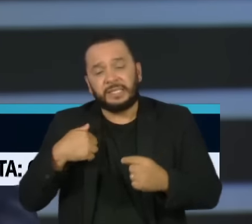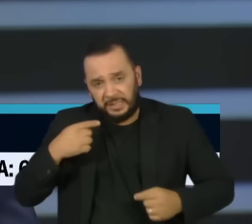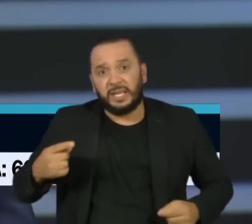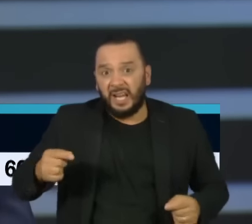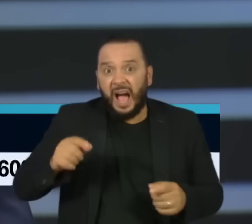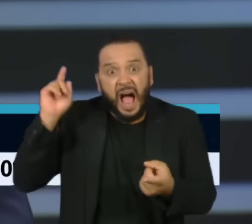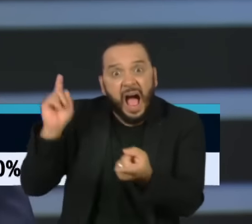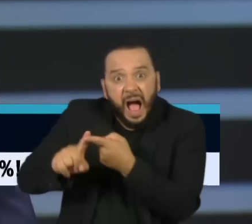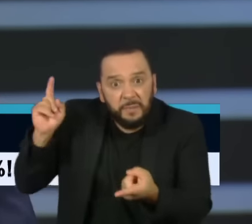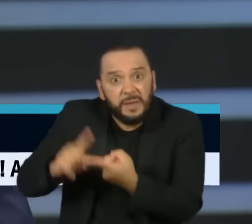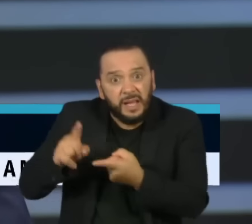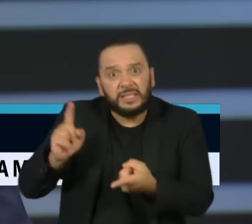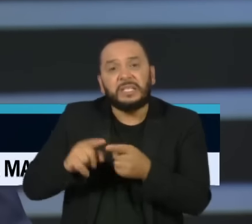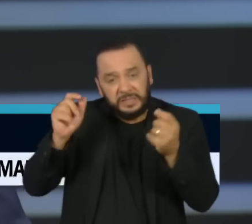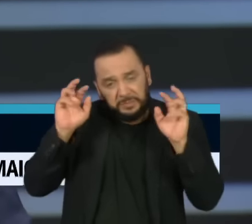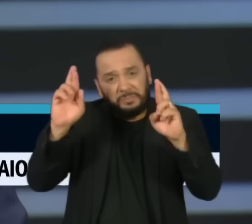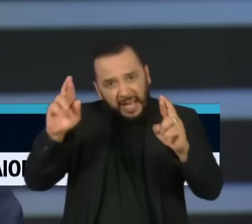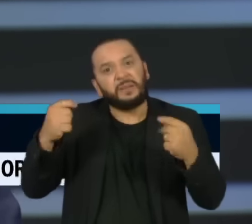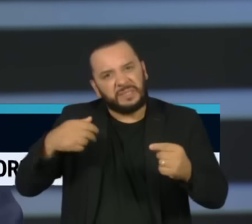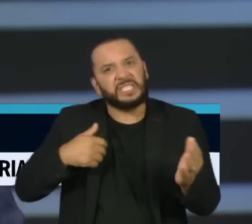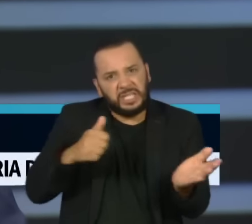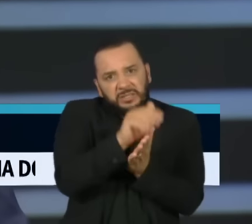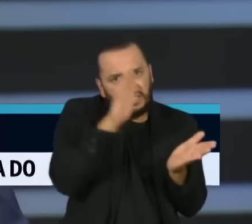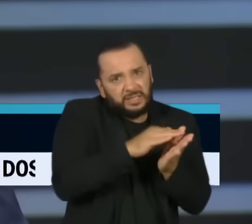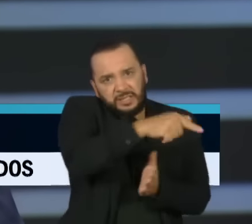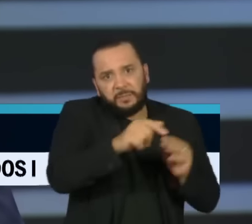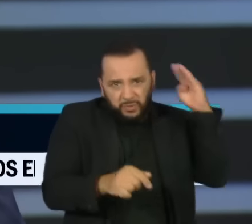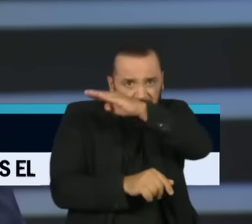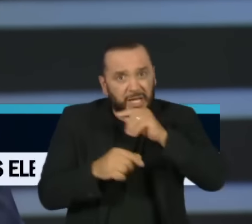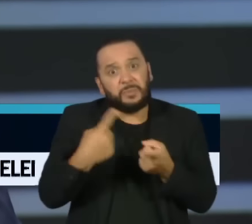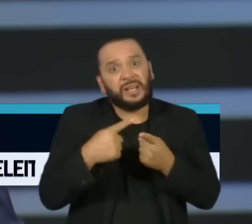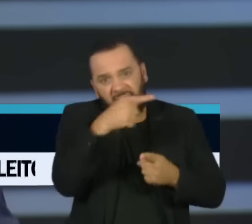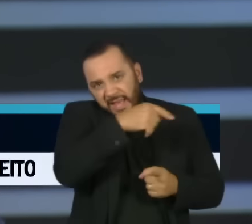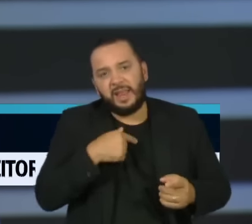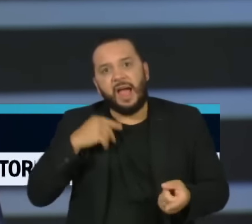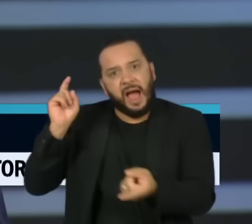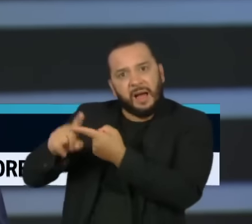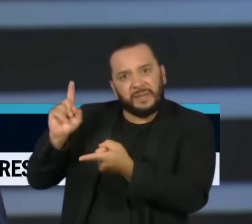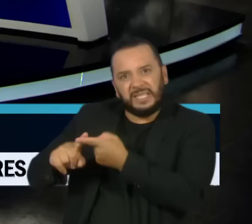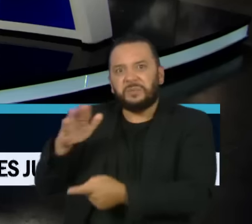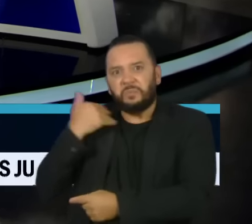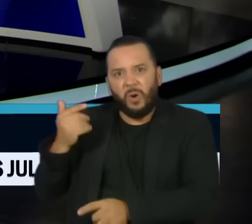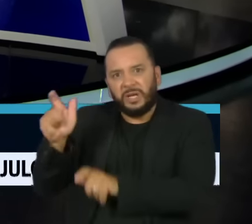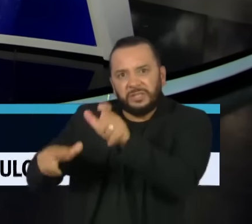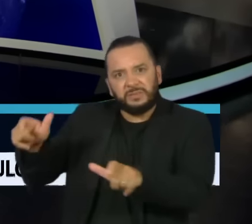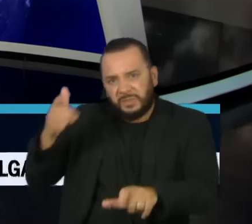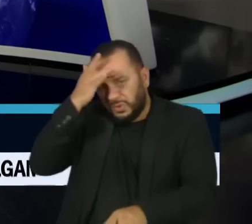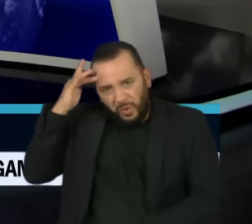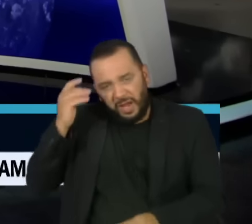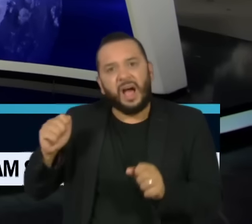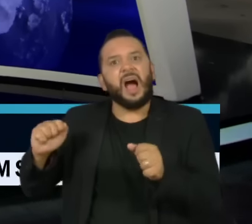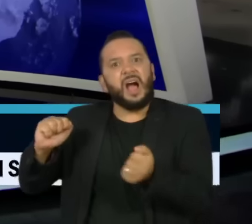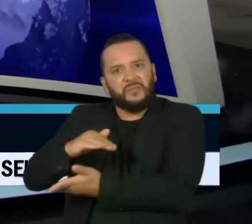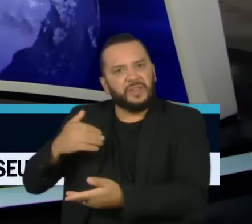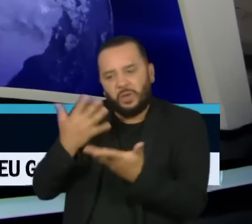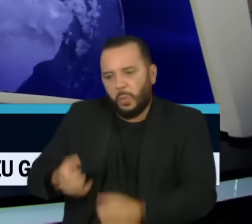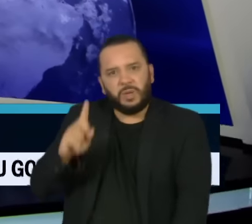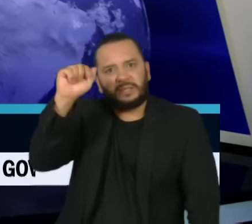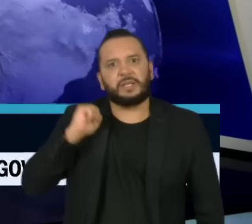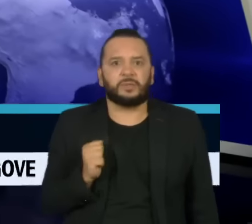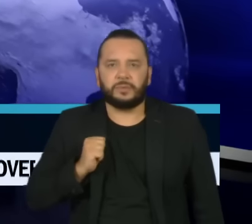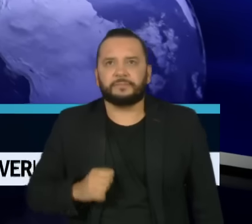morte de Jair Bolsonaro para os membros da Anvisa, isso não dá para aceitar, né? Professor José Vicente, ministro do STF Nunes Marques,